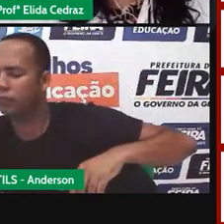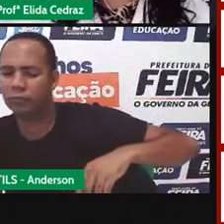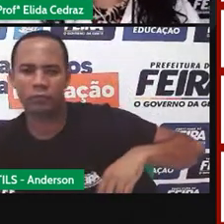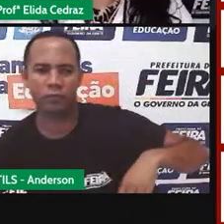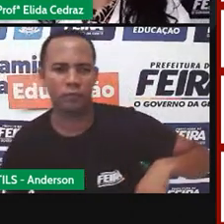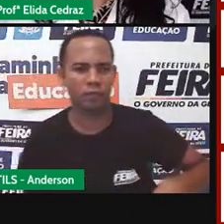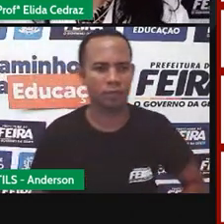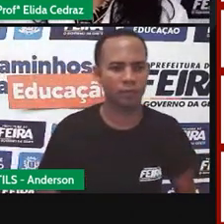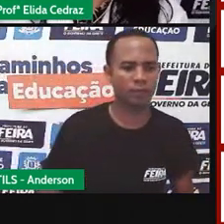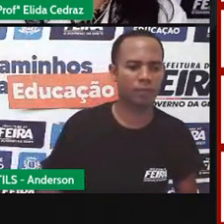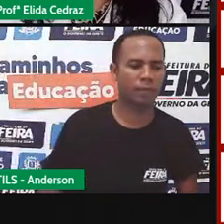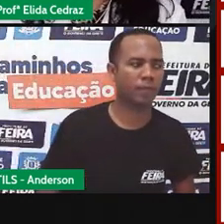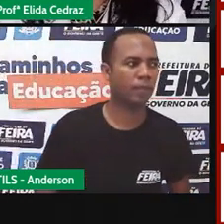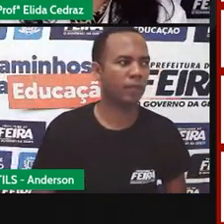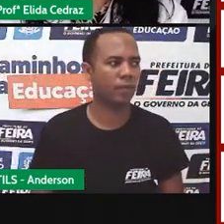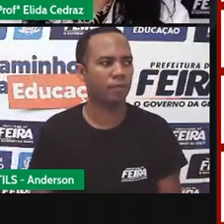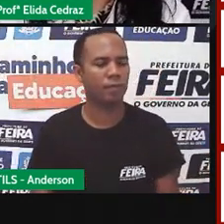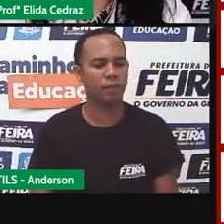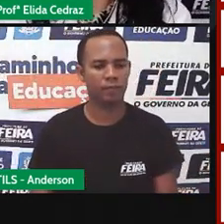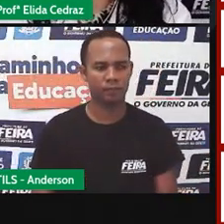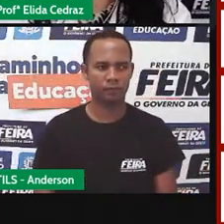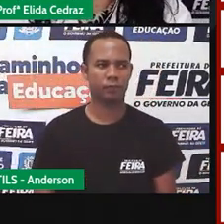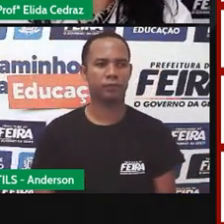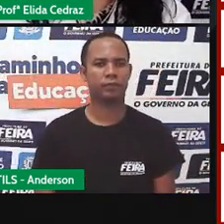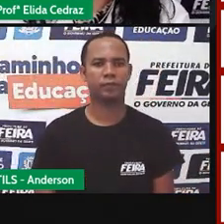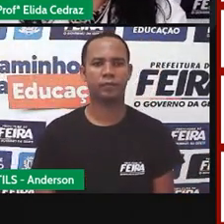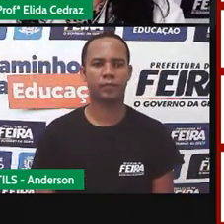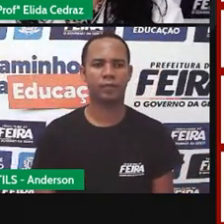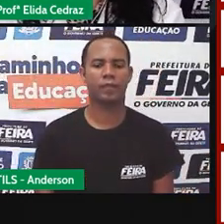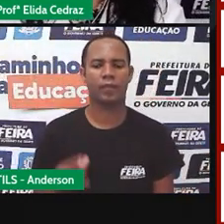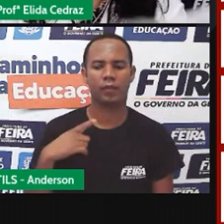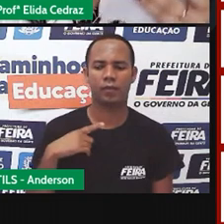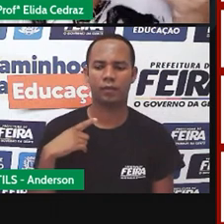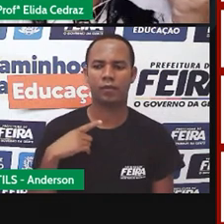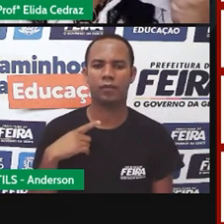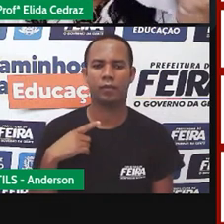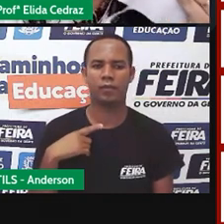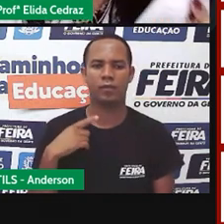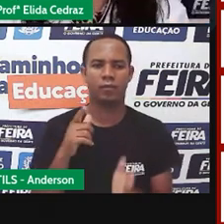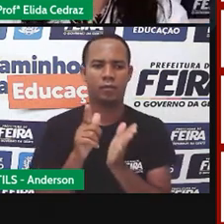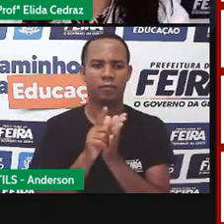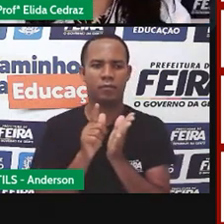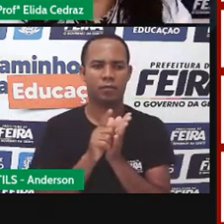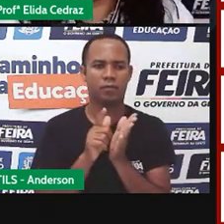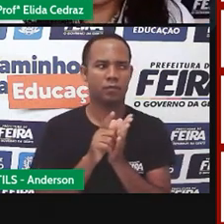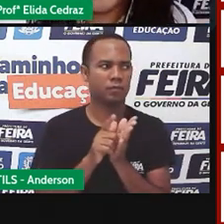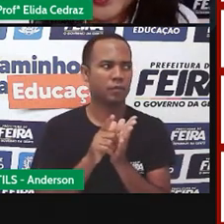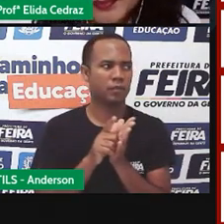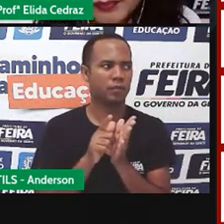Obrigada. Bom, aqui nós temos o guardanapo,